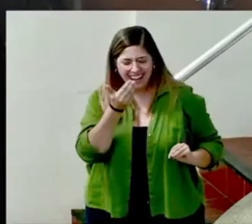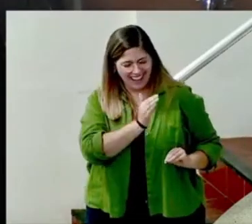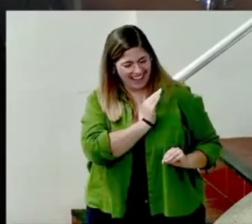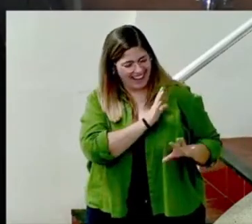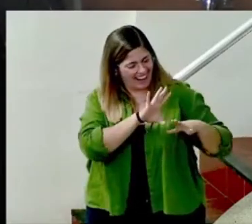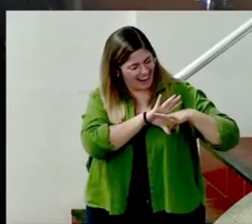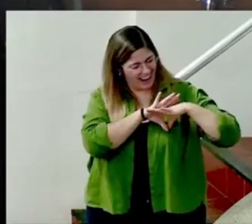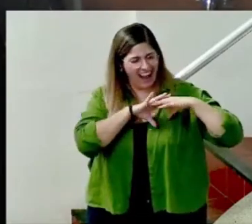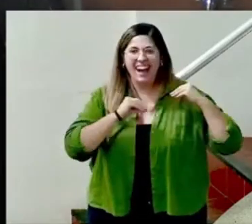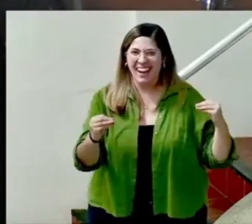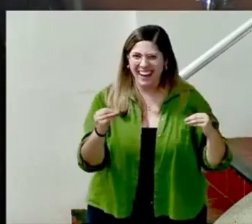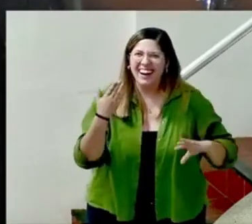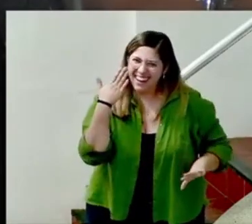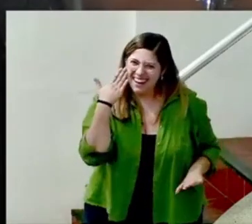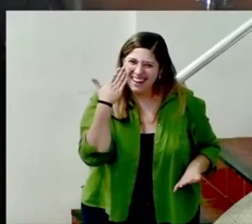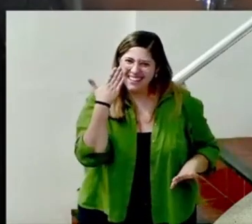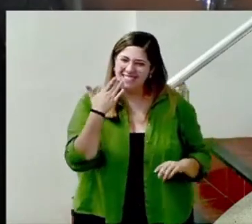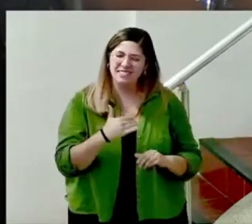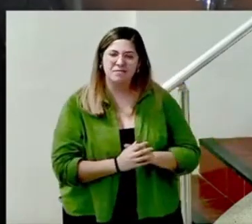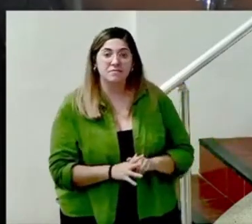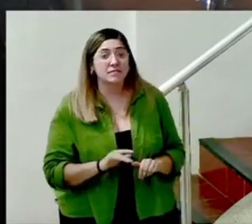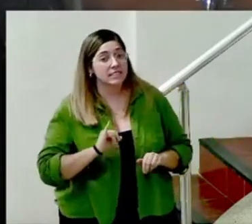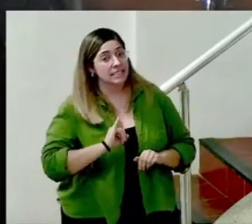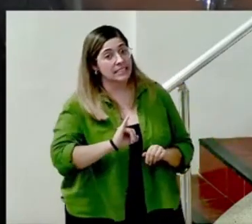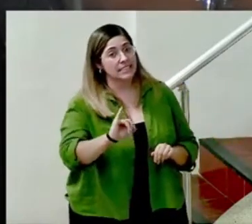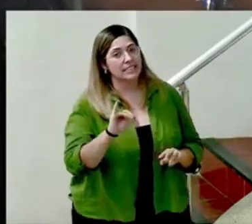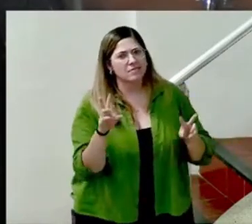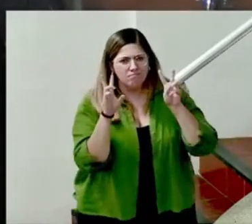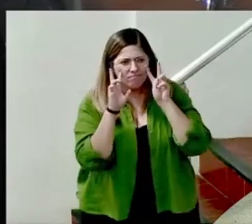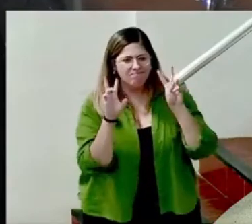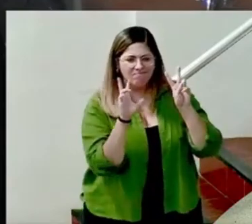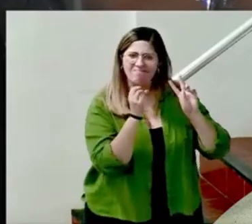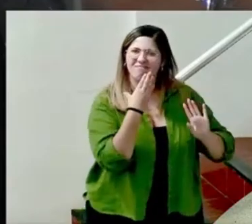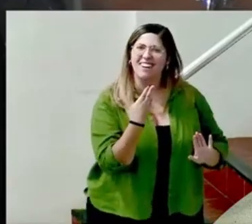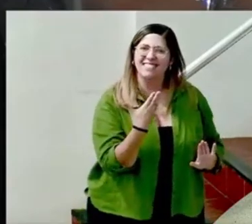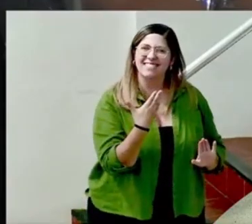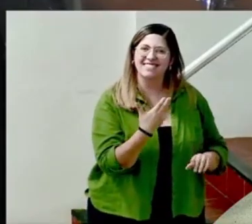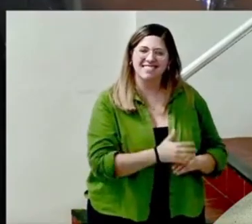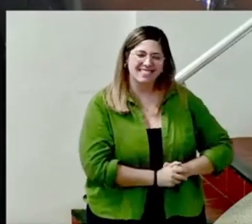então que se os olhos de uma pessoa forem bons,